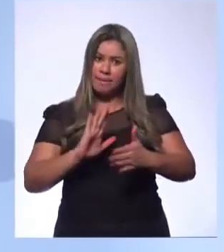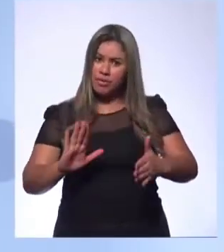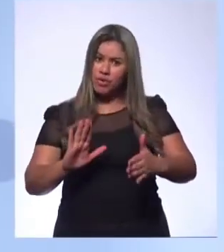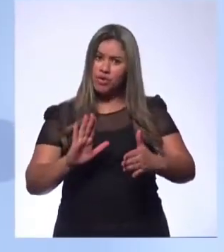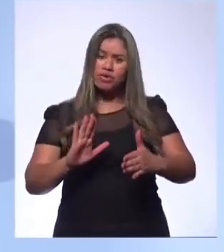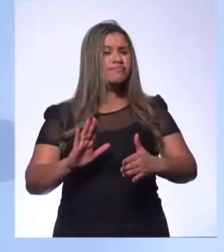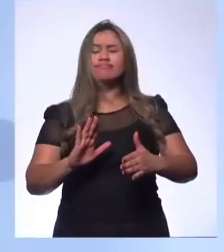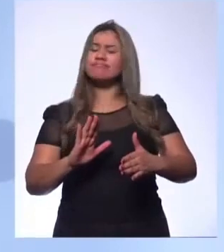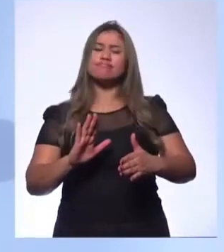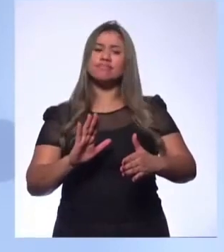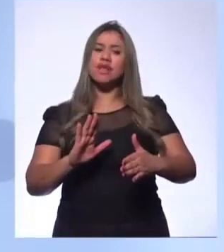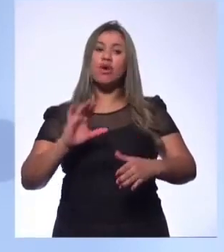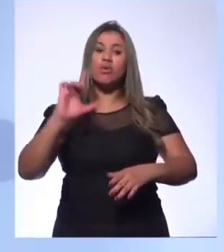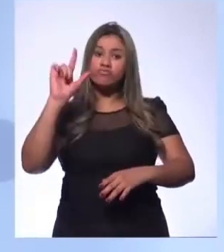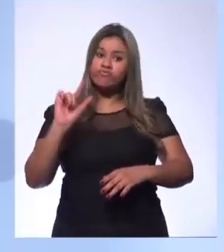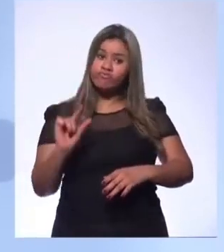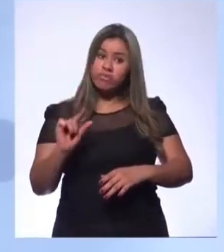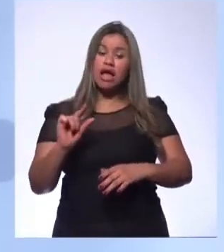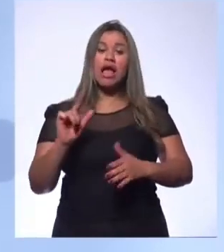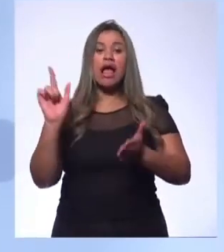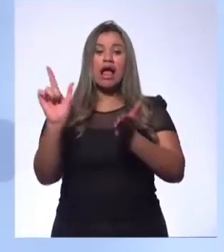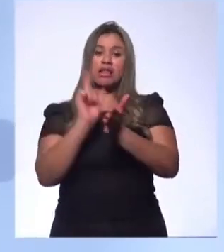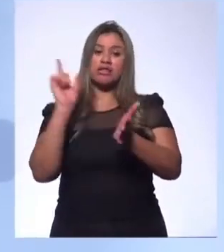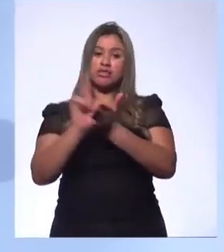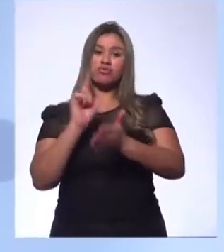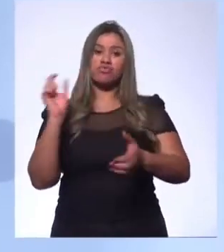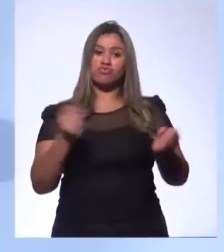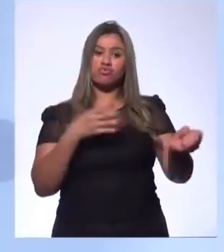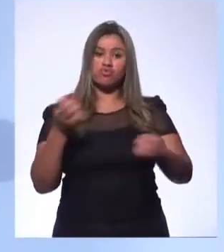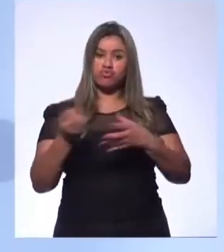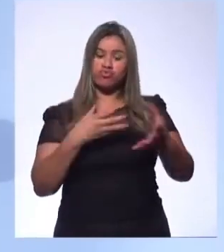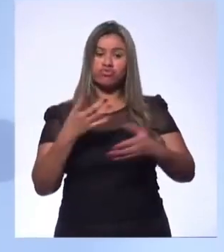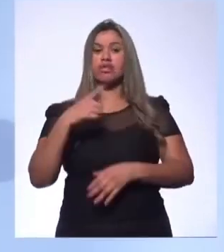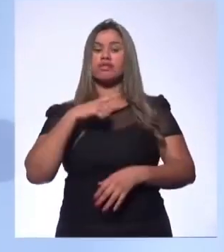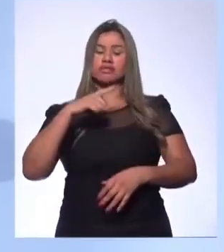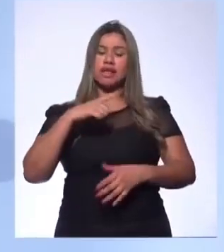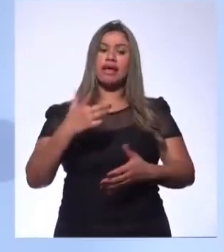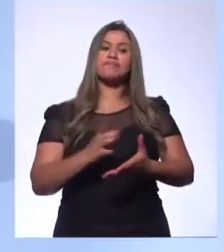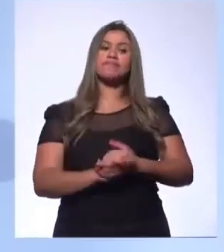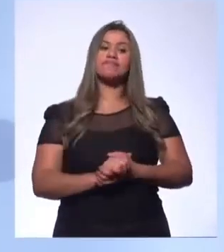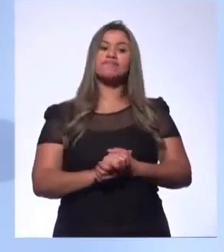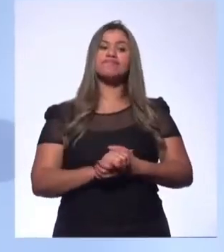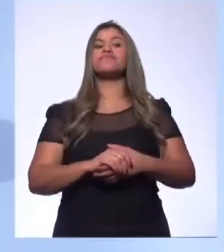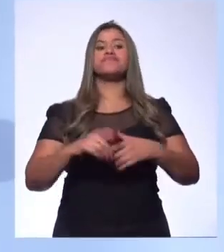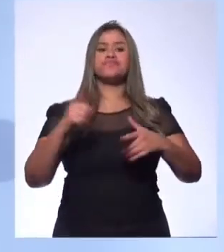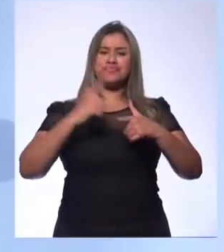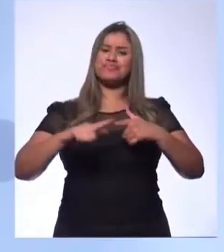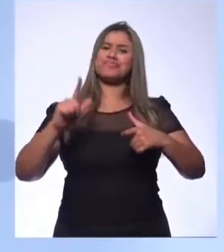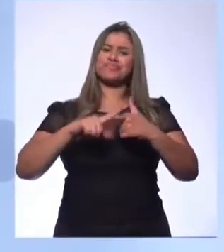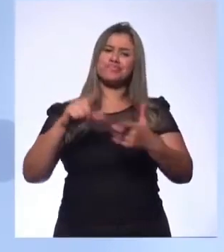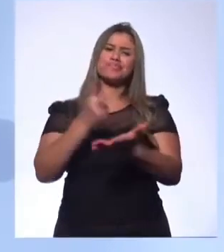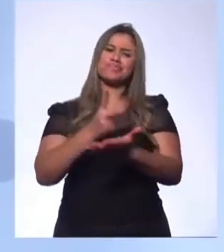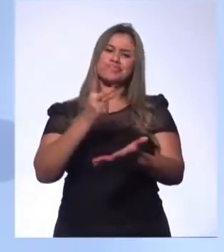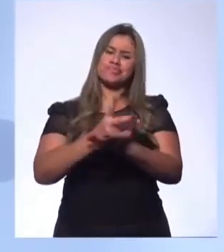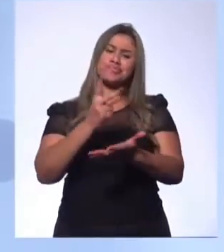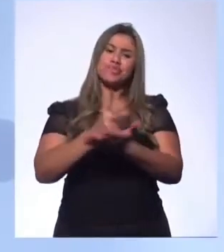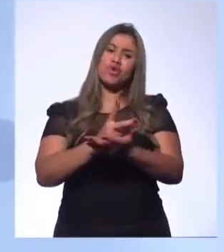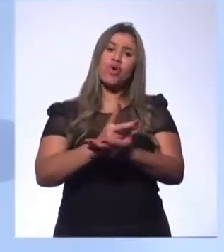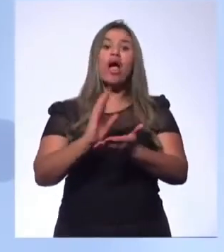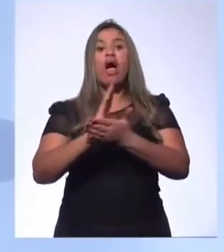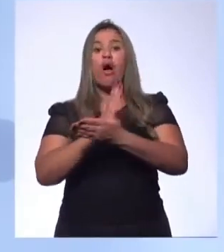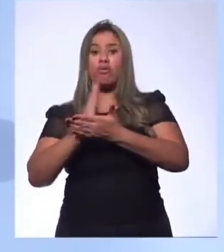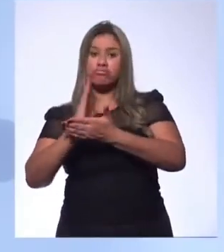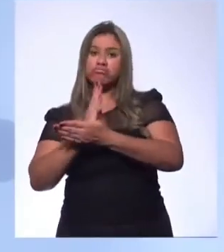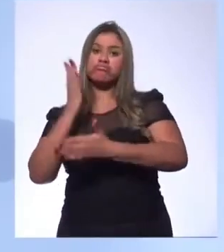Claro que não. A literatura ela se renova no dia a dia, no cotidiano. Existem problemas sim que ficaram para trás, ainda